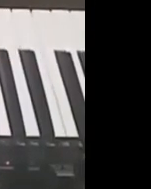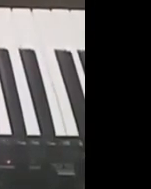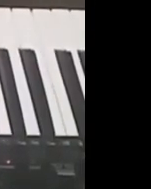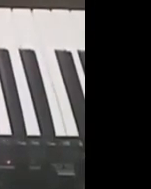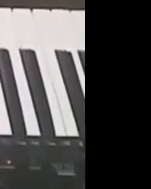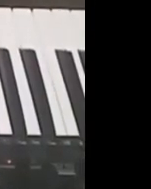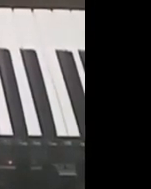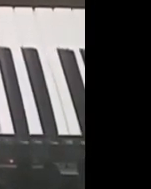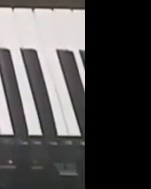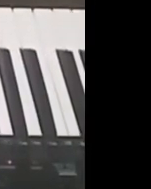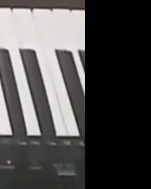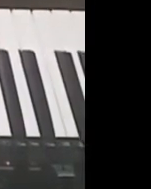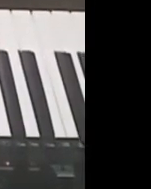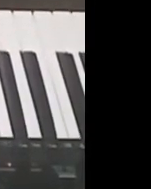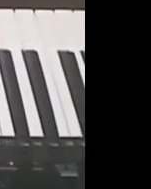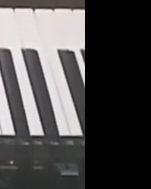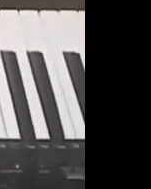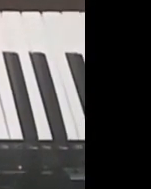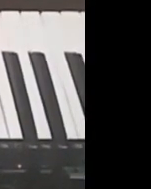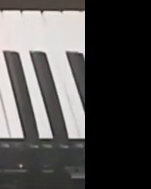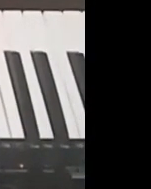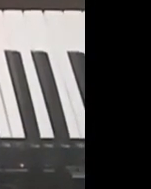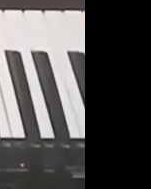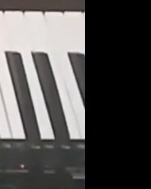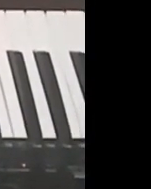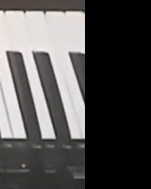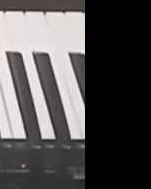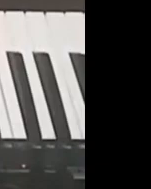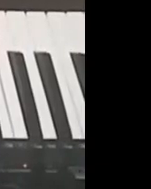Podemos ver aí a evolução.